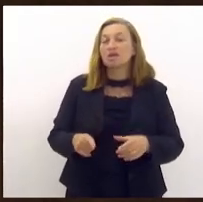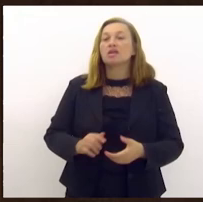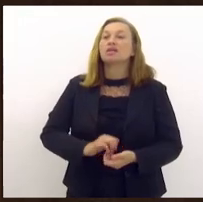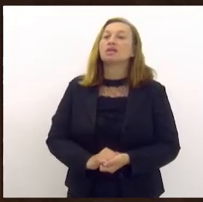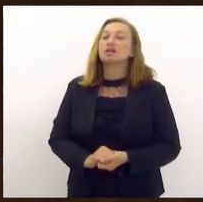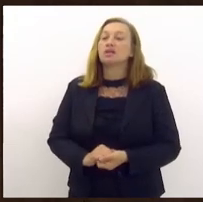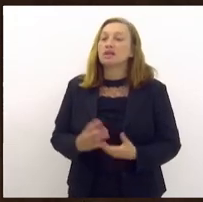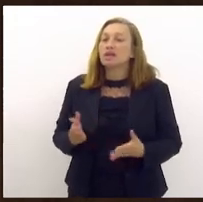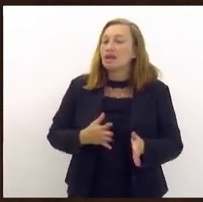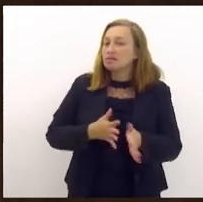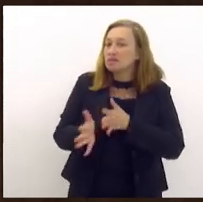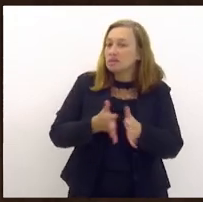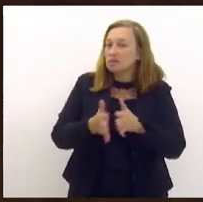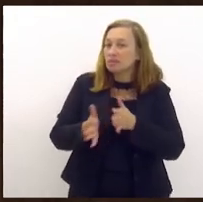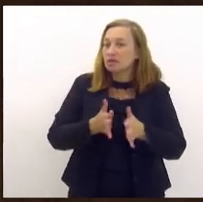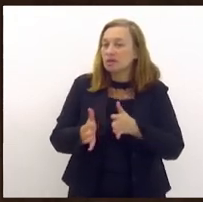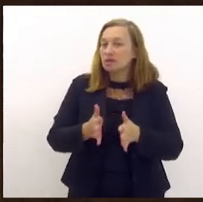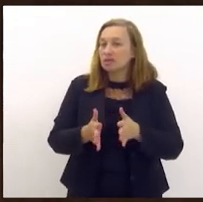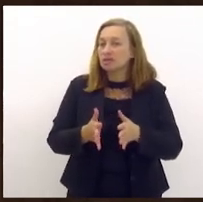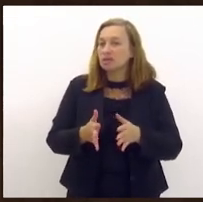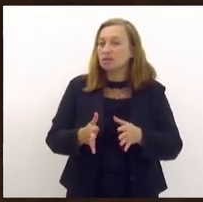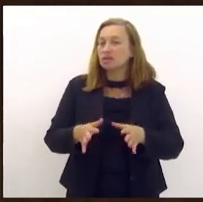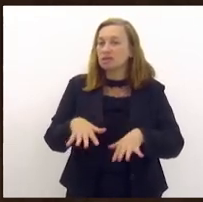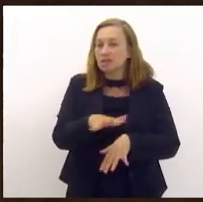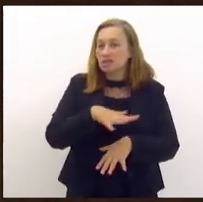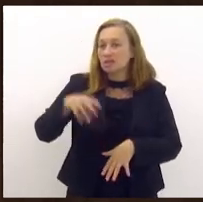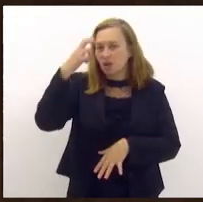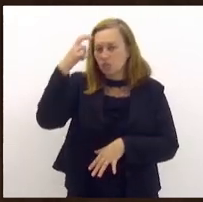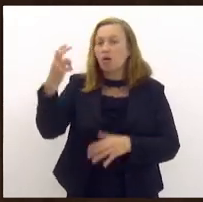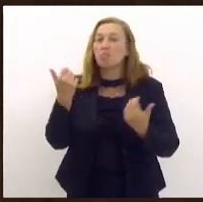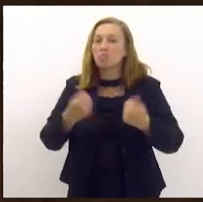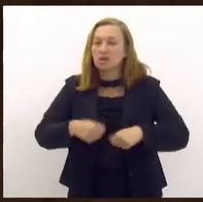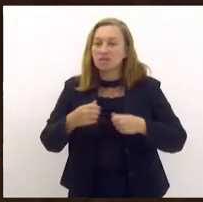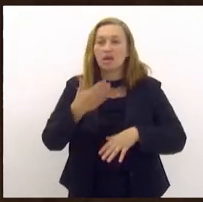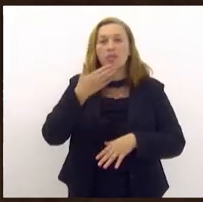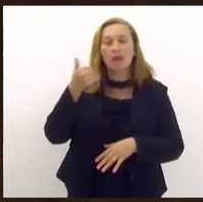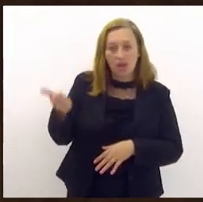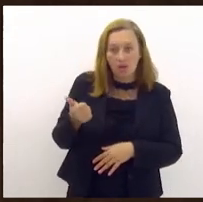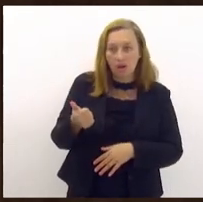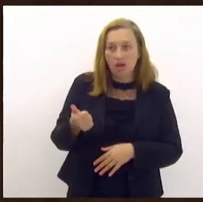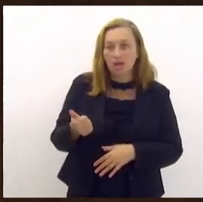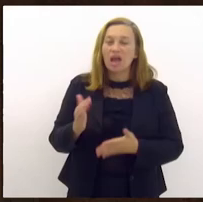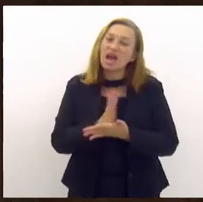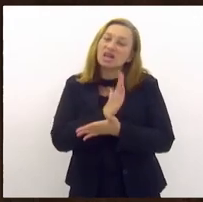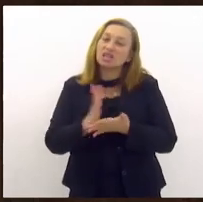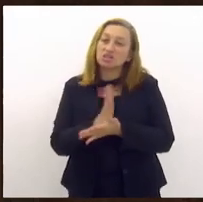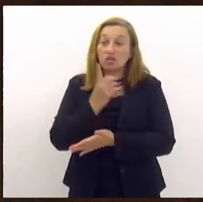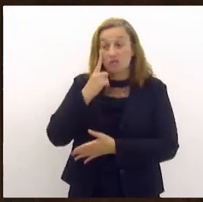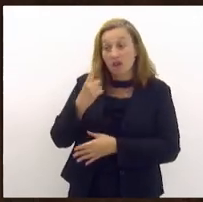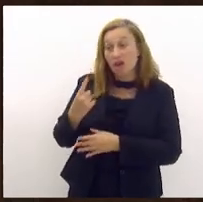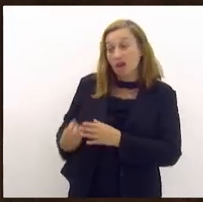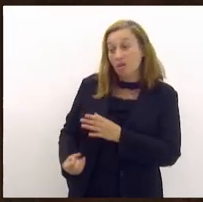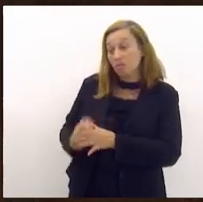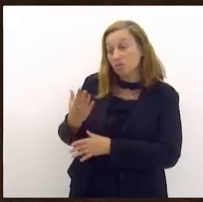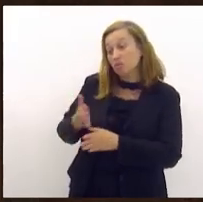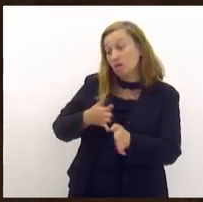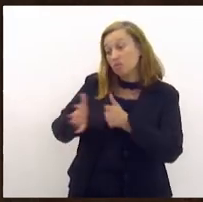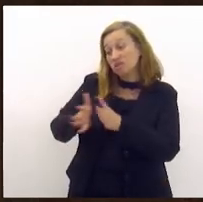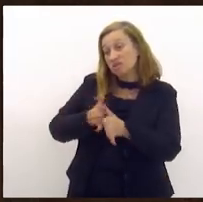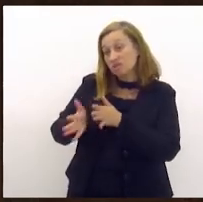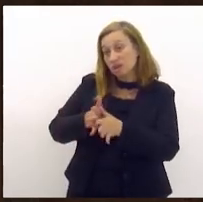a acessibilidade desses equipamentos culturais ainda precisa melhorar muito. Às vezes a gente vê a produção, a